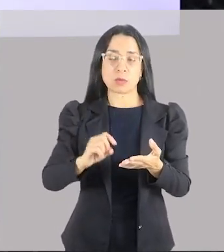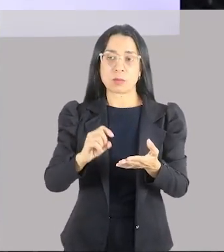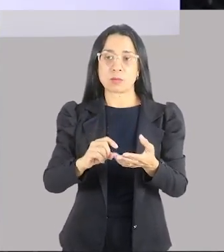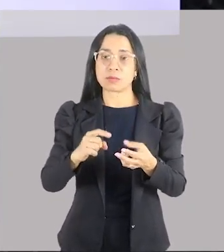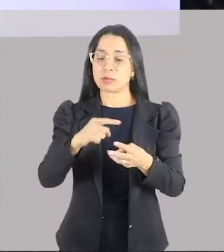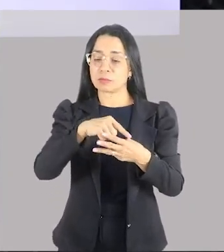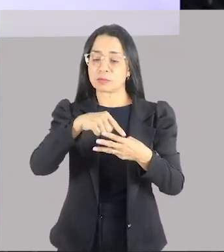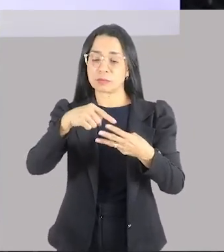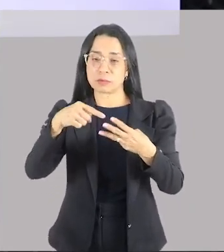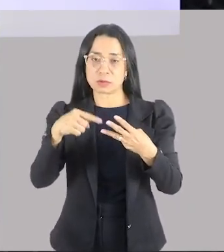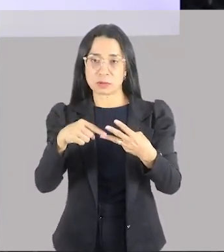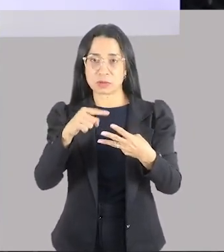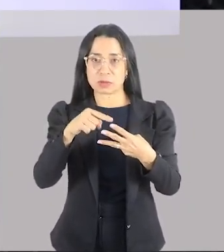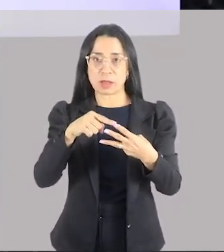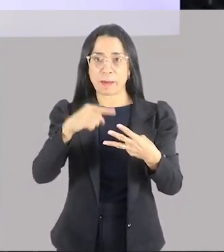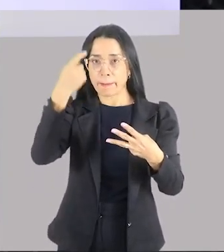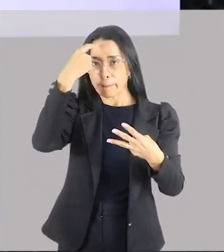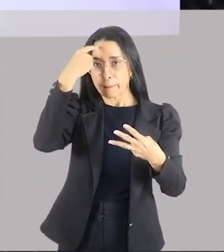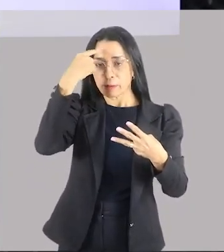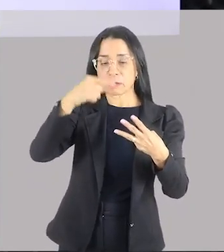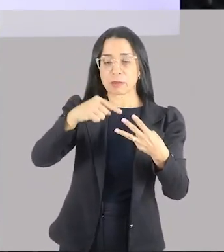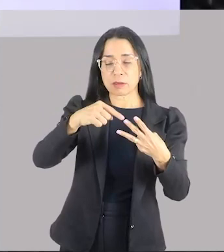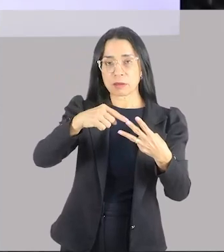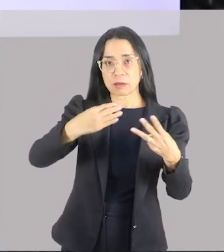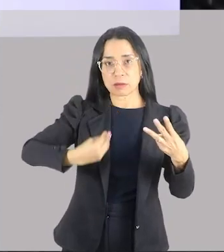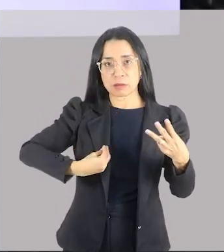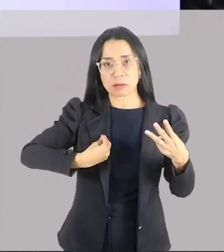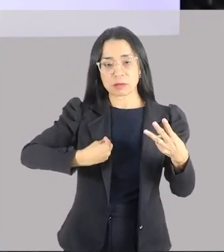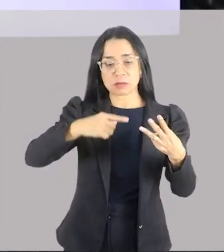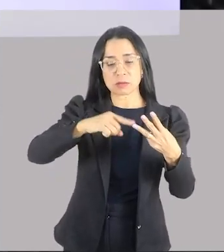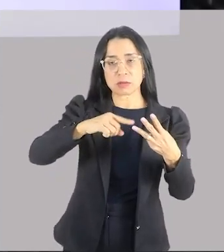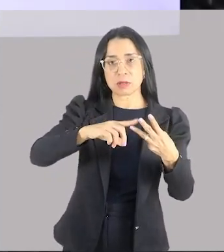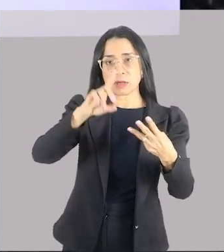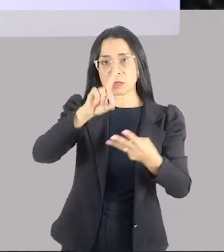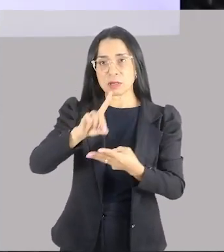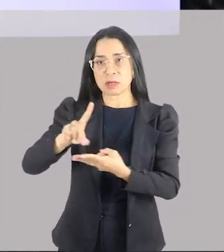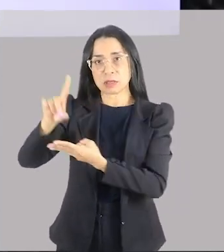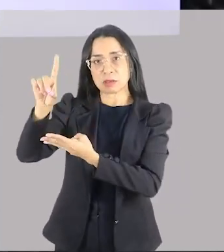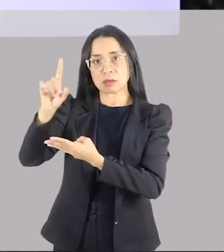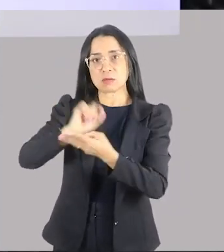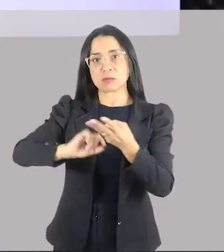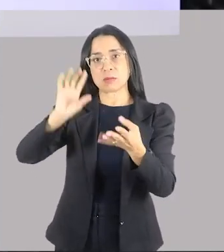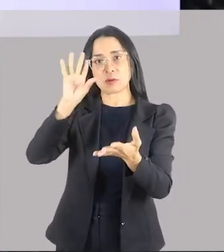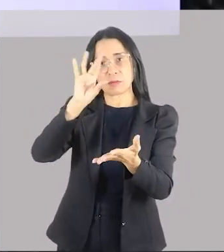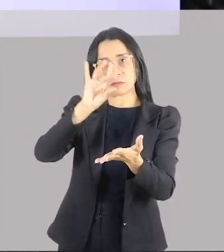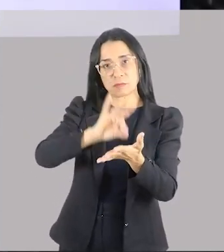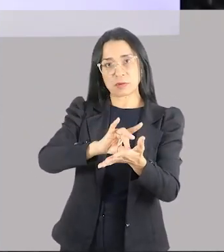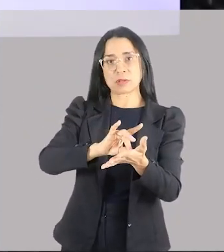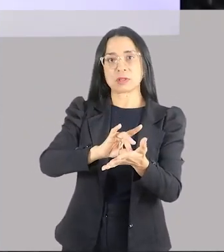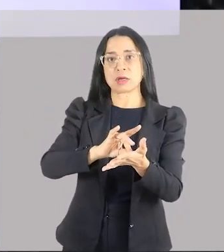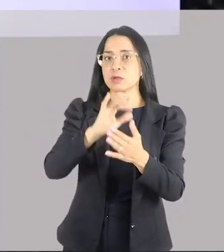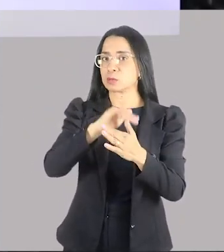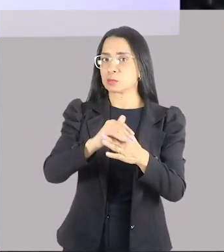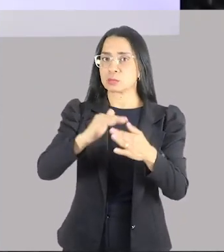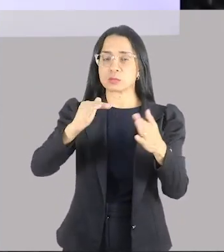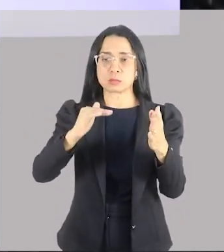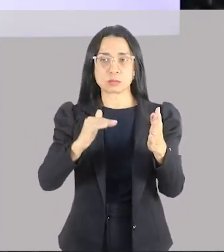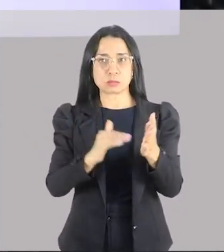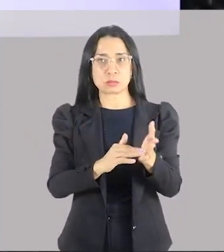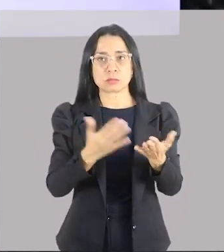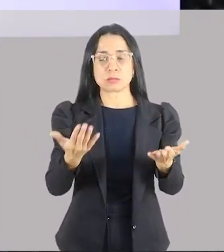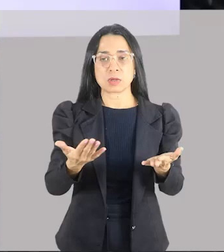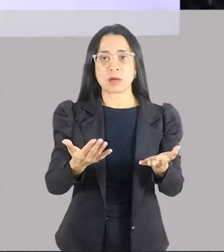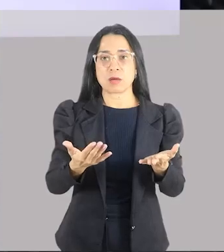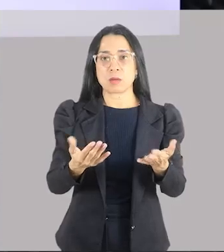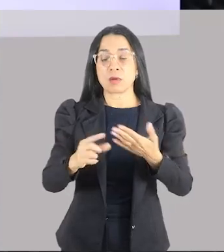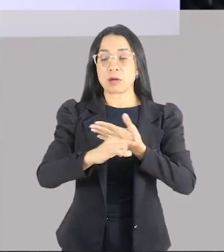Pensar, existir Deus, viu? Não esqueça que Deus também é uma verdade absoluta, incontestável para Descartes, certo?